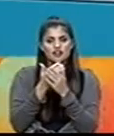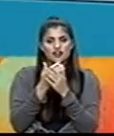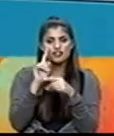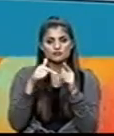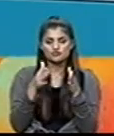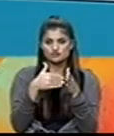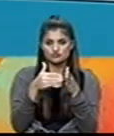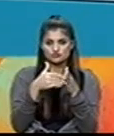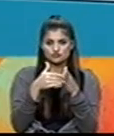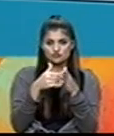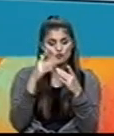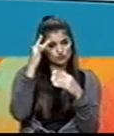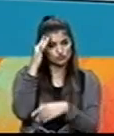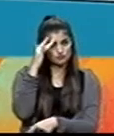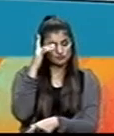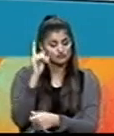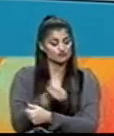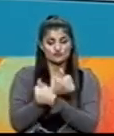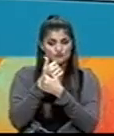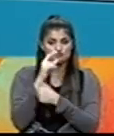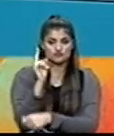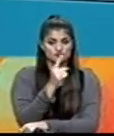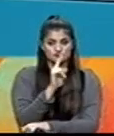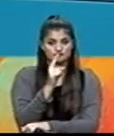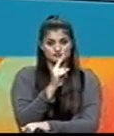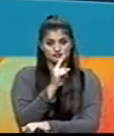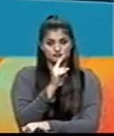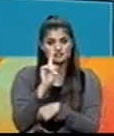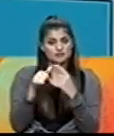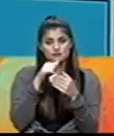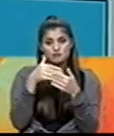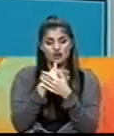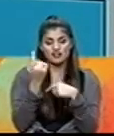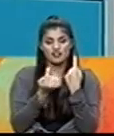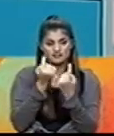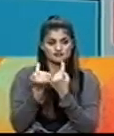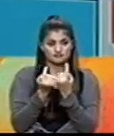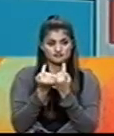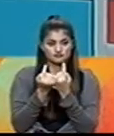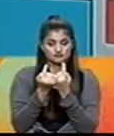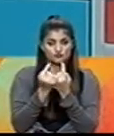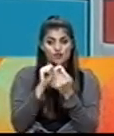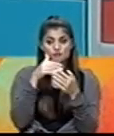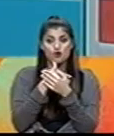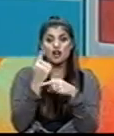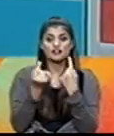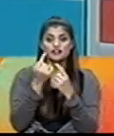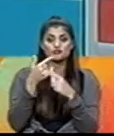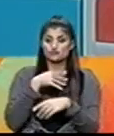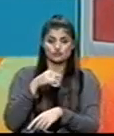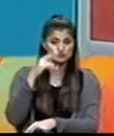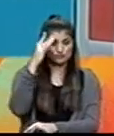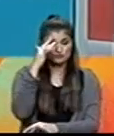não. Não são nada promissores, sempre que morre alguém, não é? Pois, não. Quando morre alguém, nunca gostamos dos números,